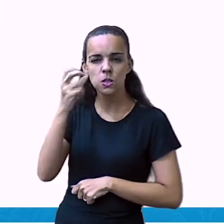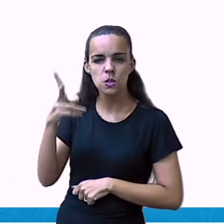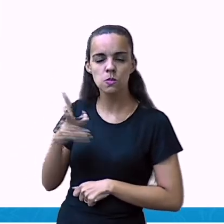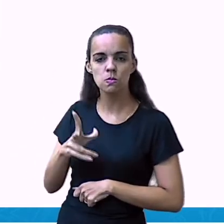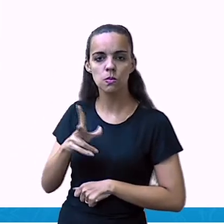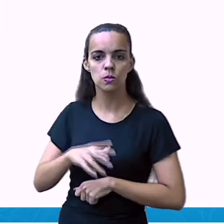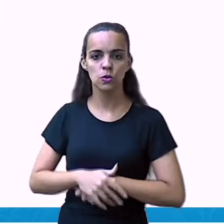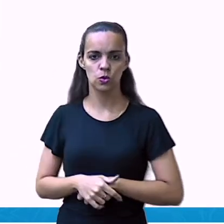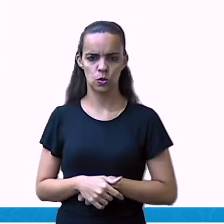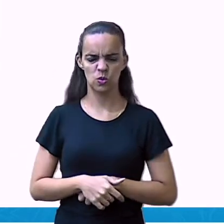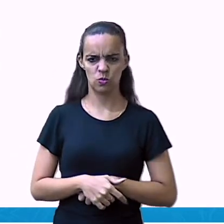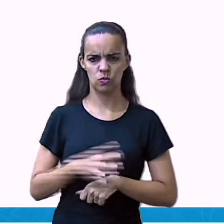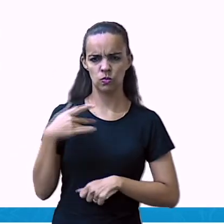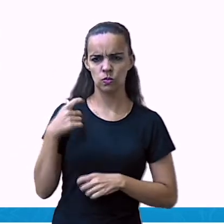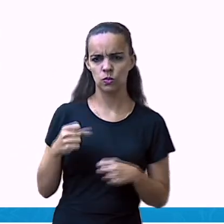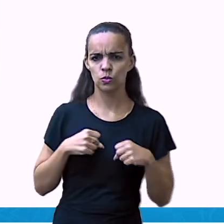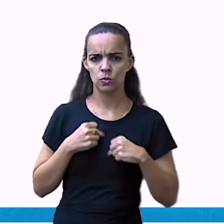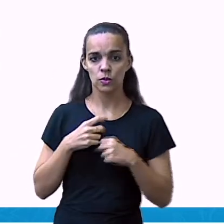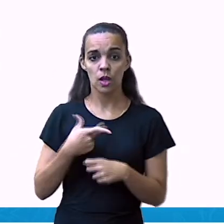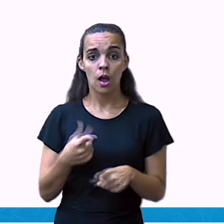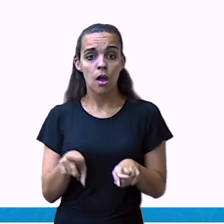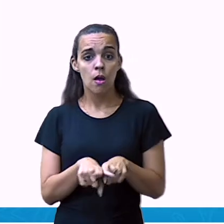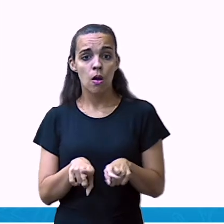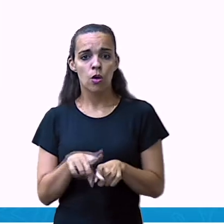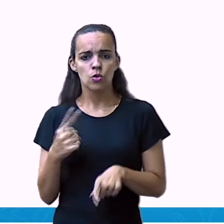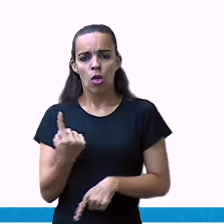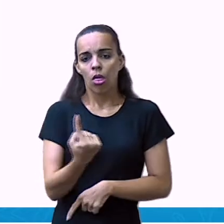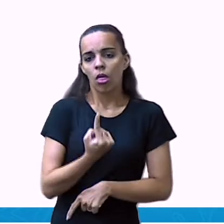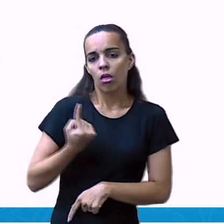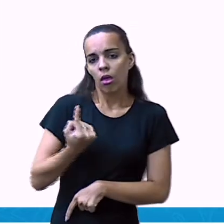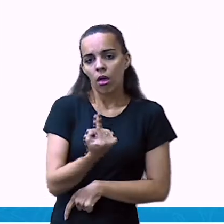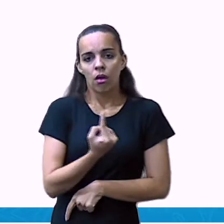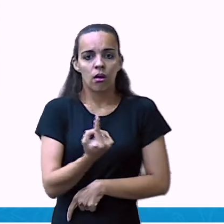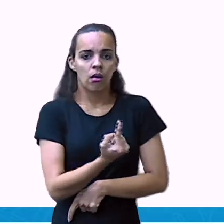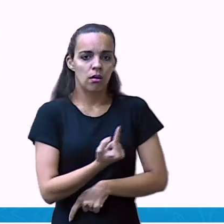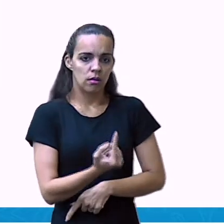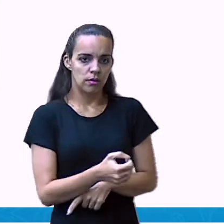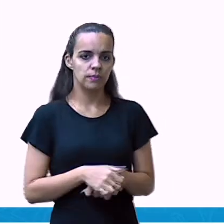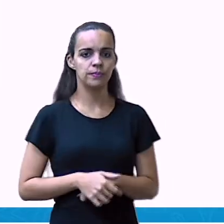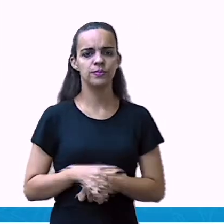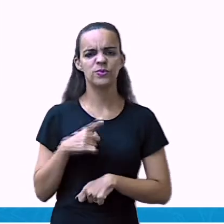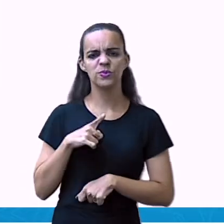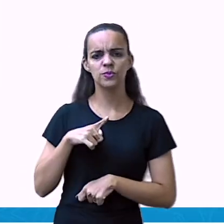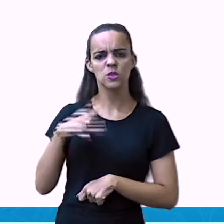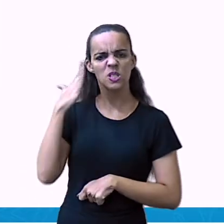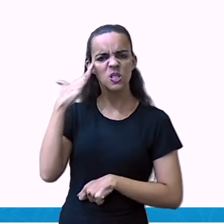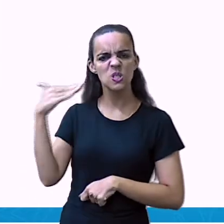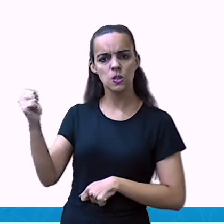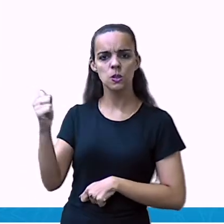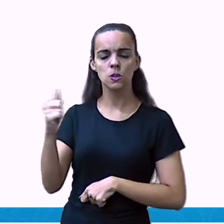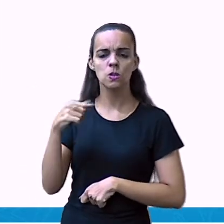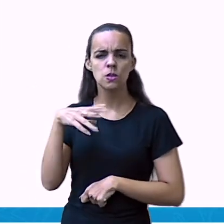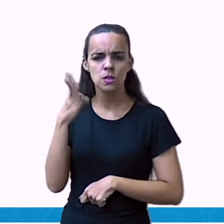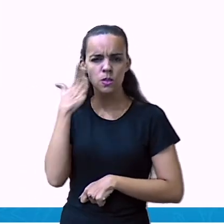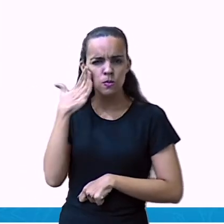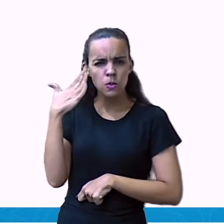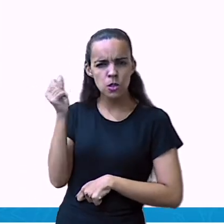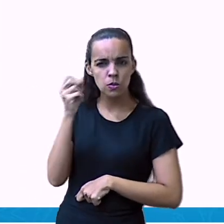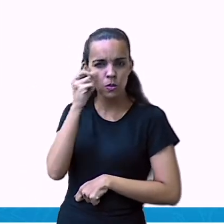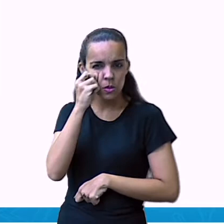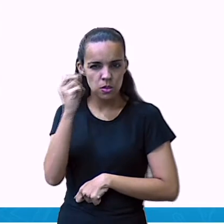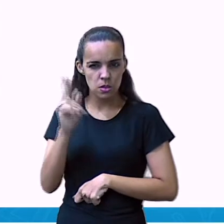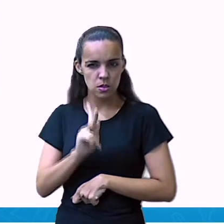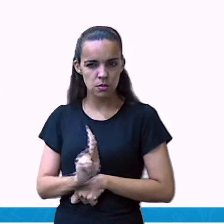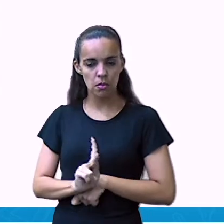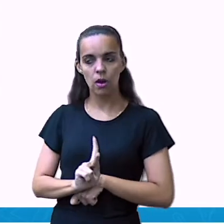espertalhão, astuto, solitário, sozinho, sabichão, muito